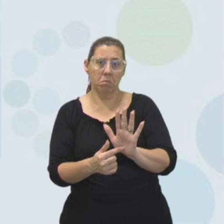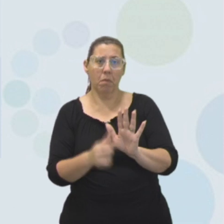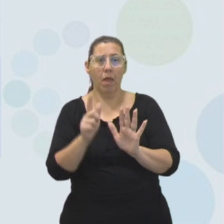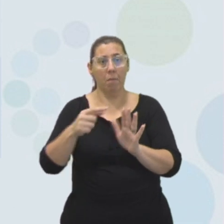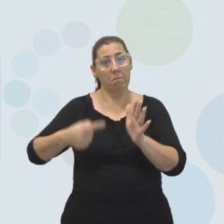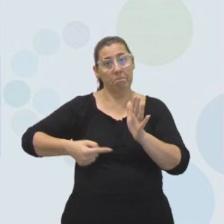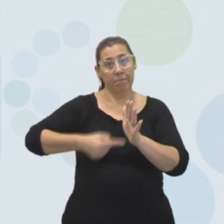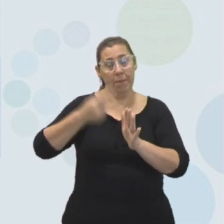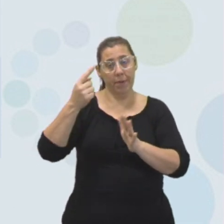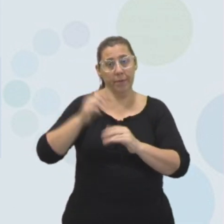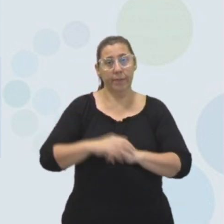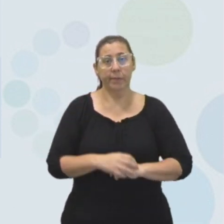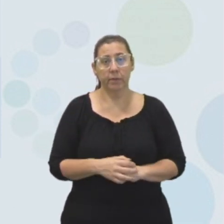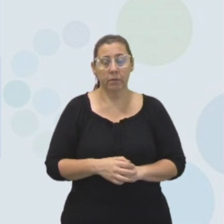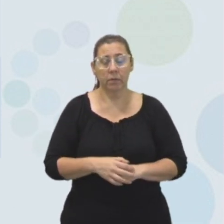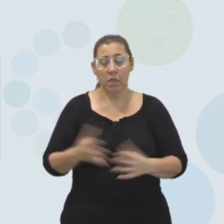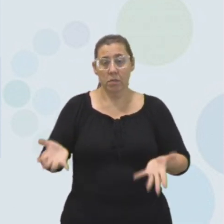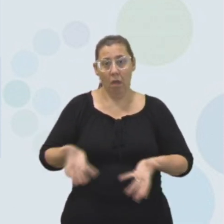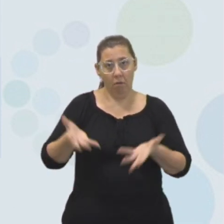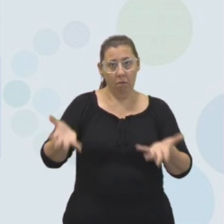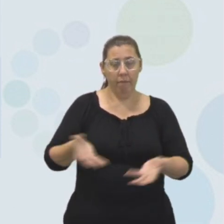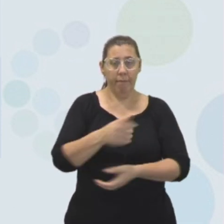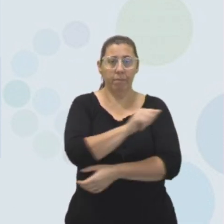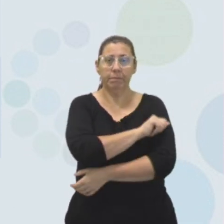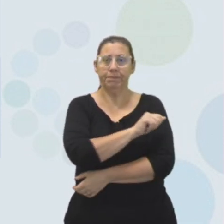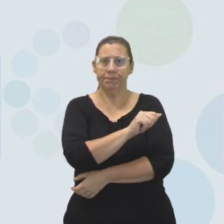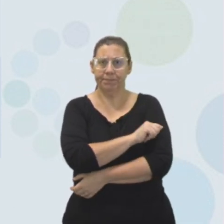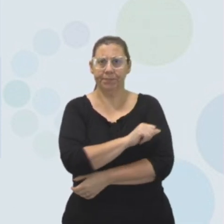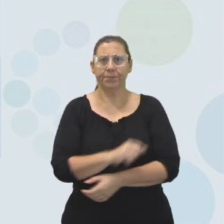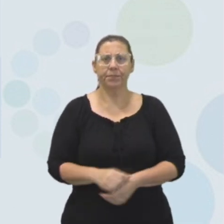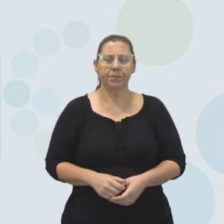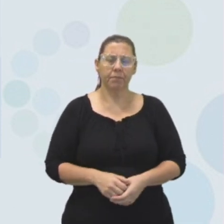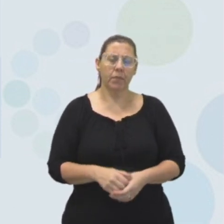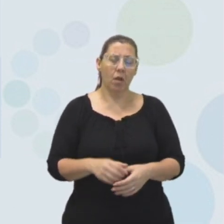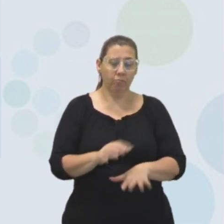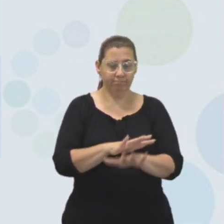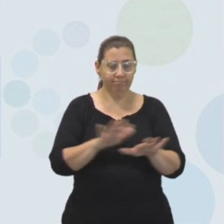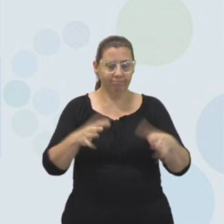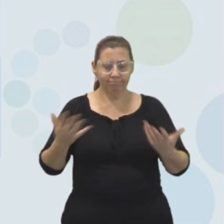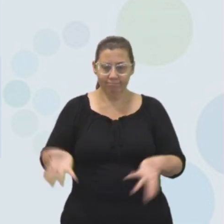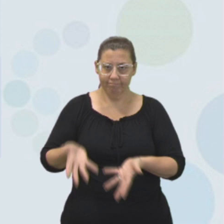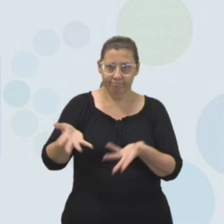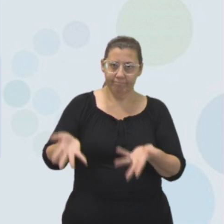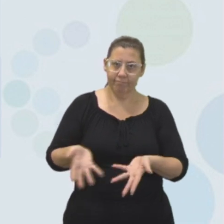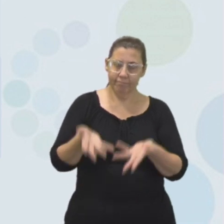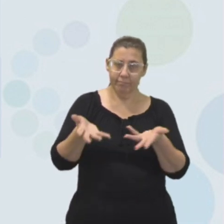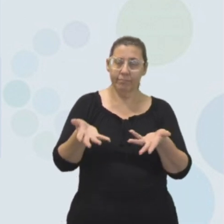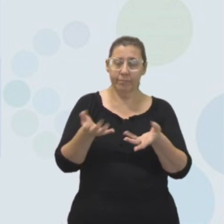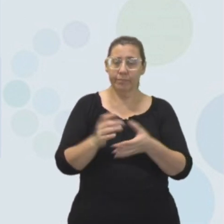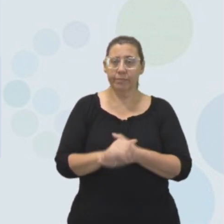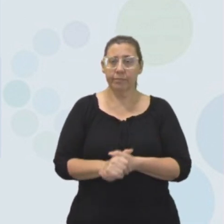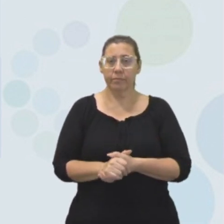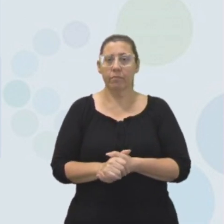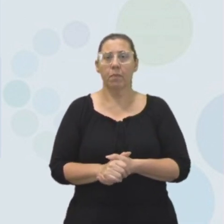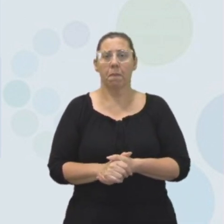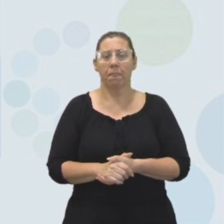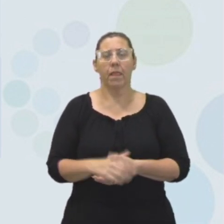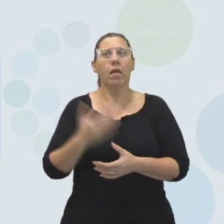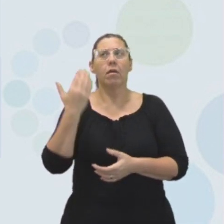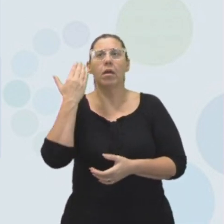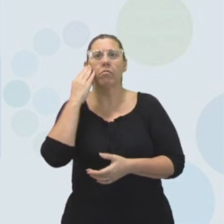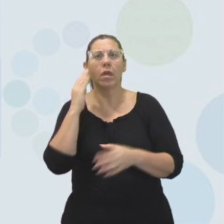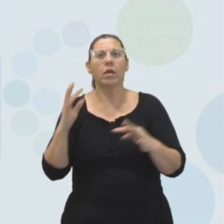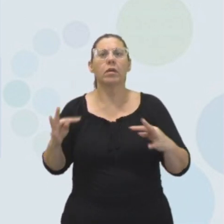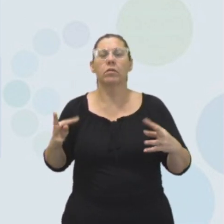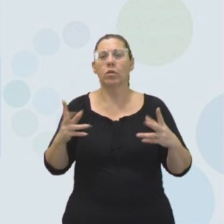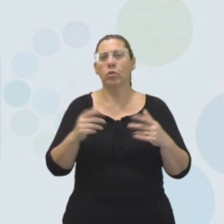ponto. Incentivar os estudantes, né? A gente tem que incentivar que os estudantes se apropriem de todas